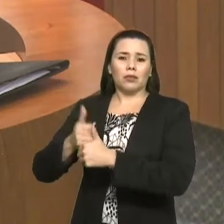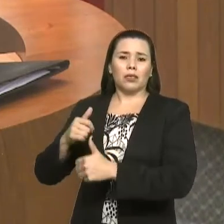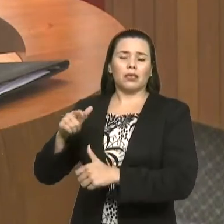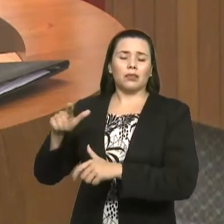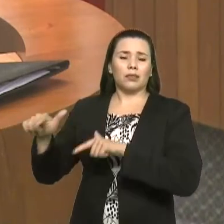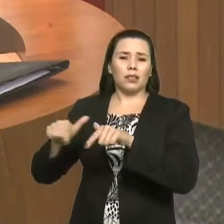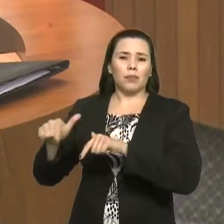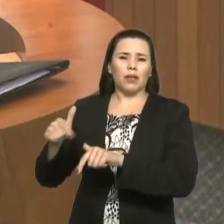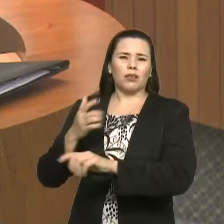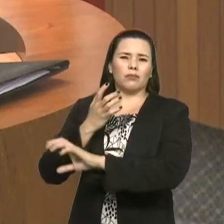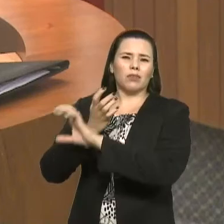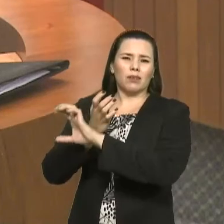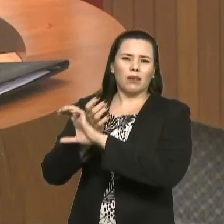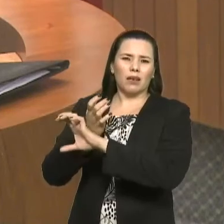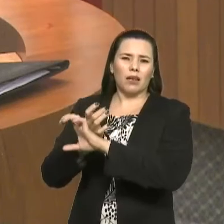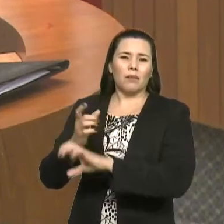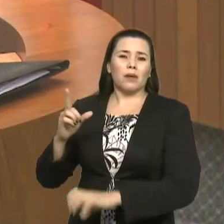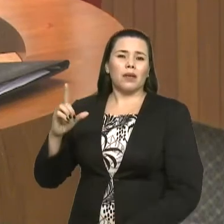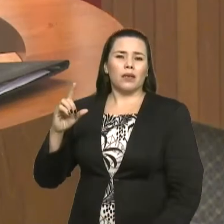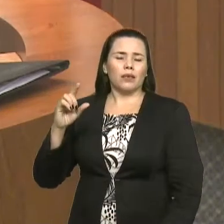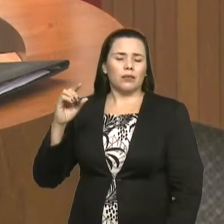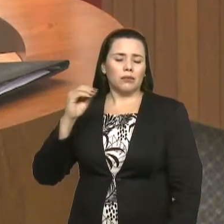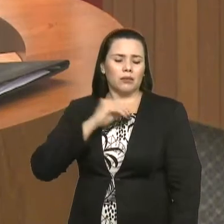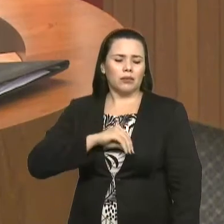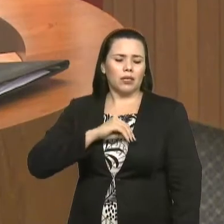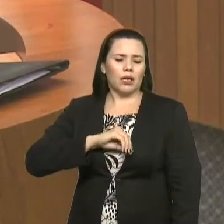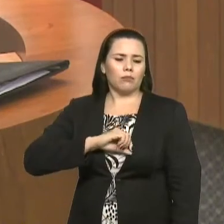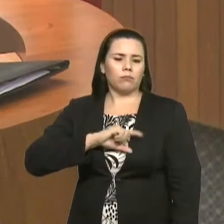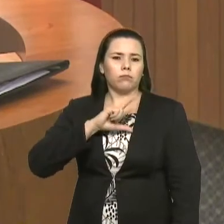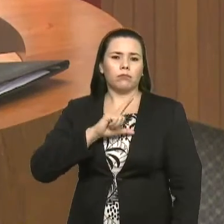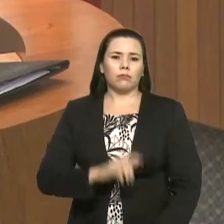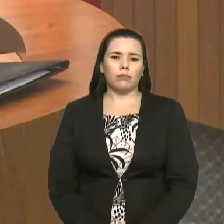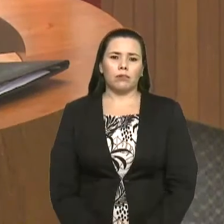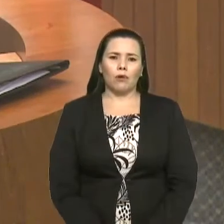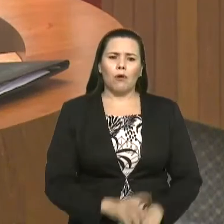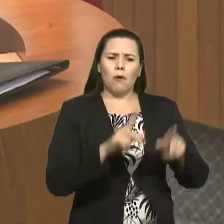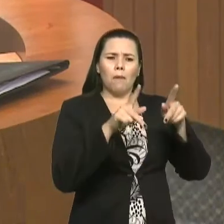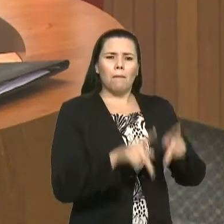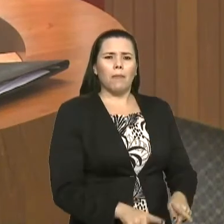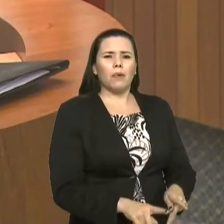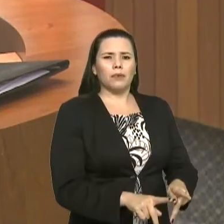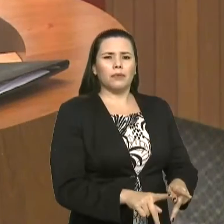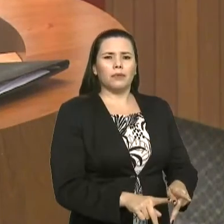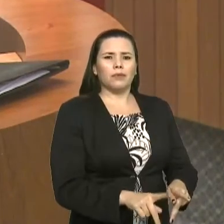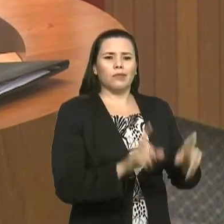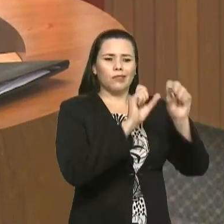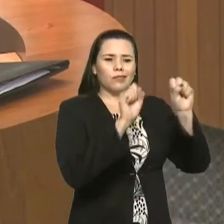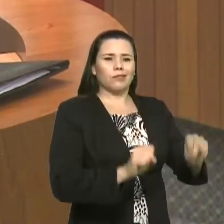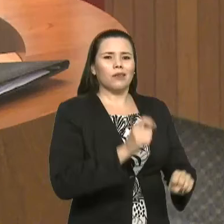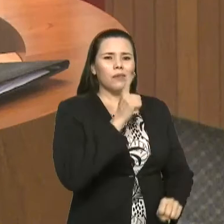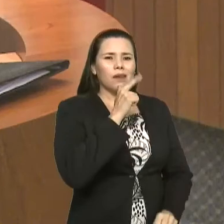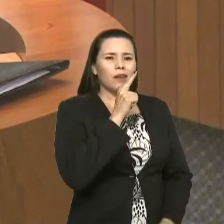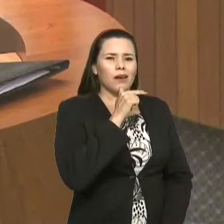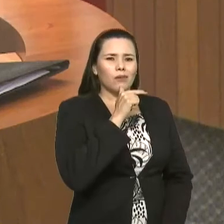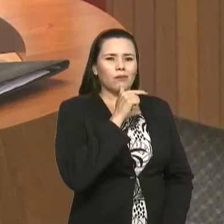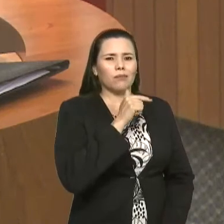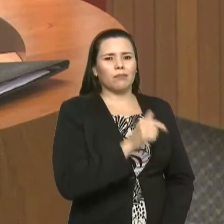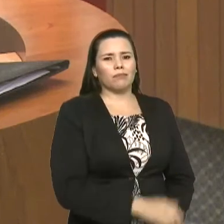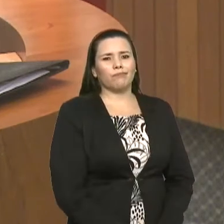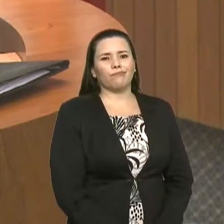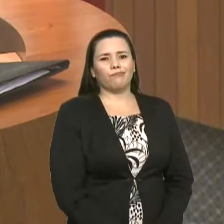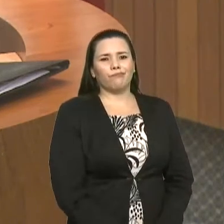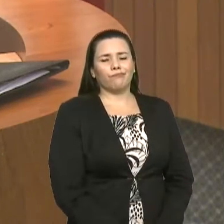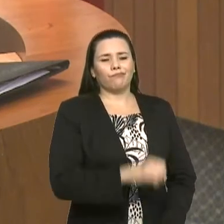população enorme, com falta de água, em mais de 100 bairros em São Luís, na periferia, no